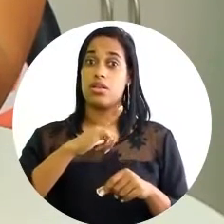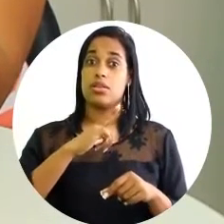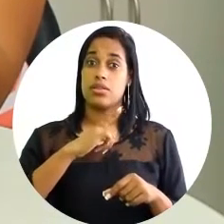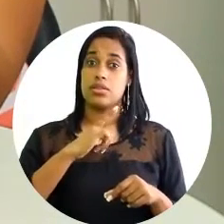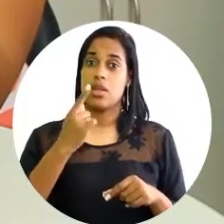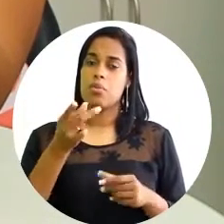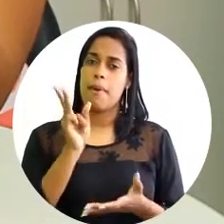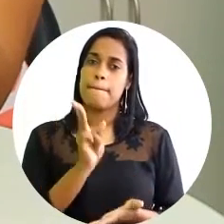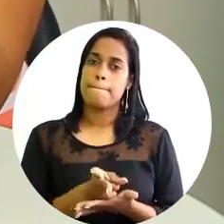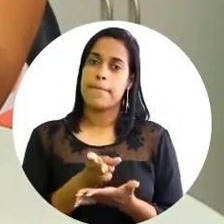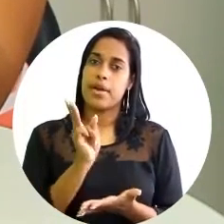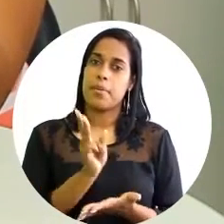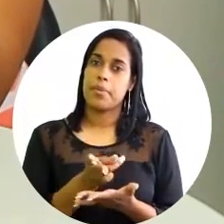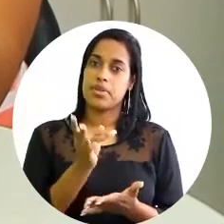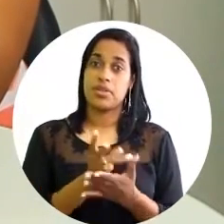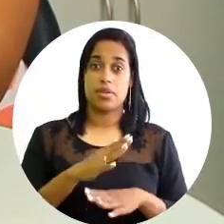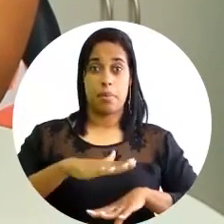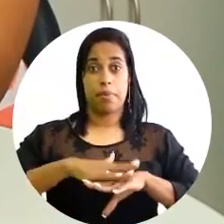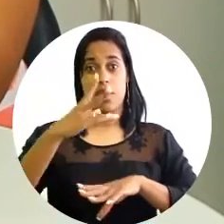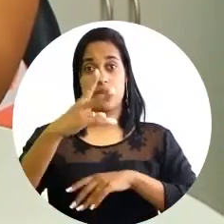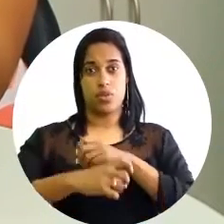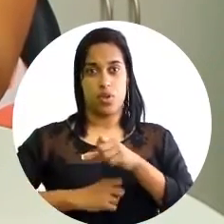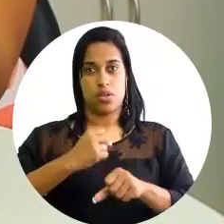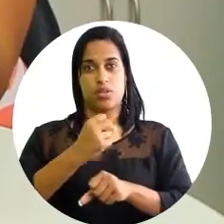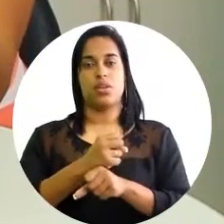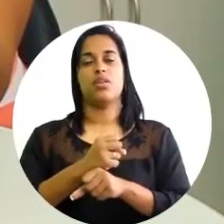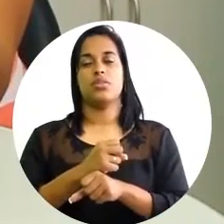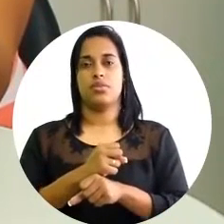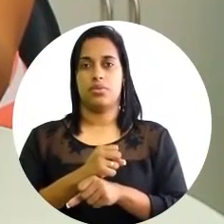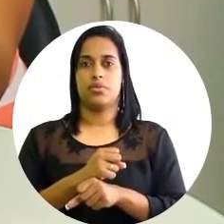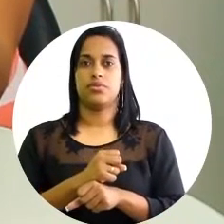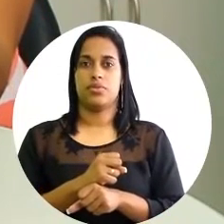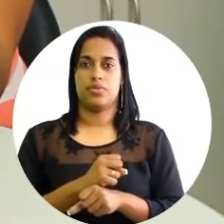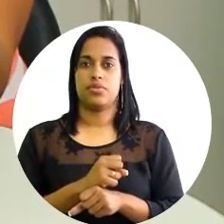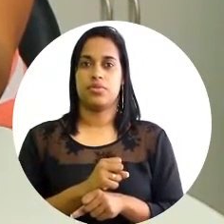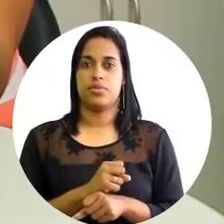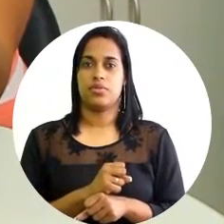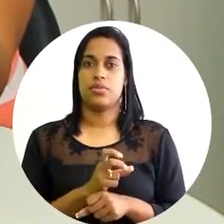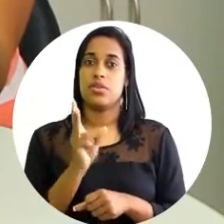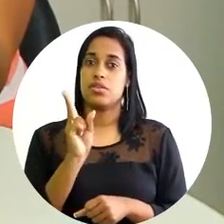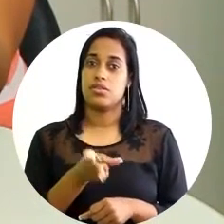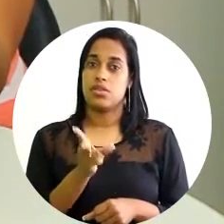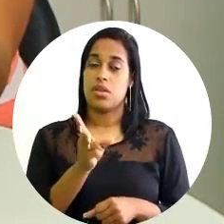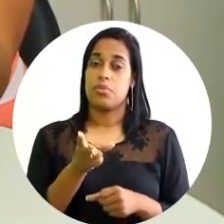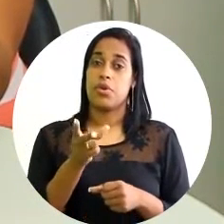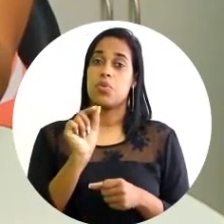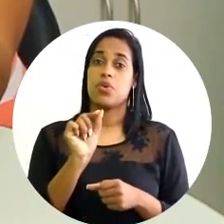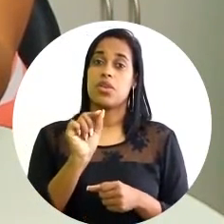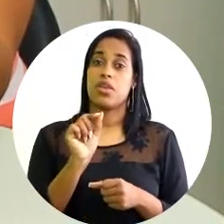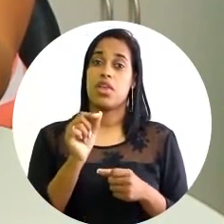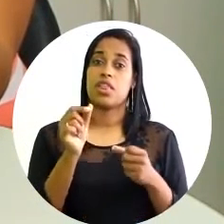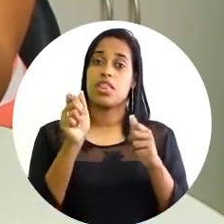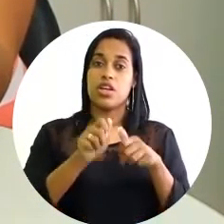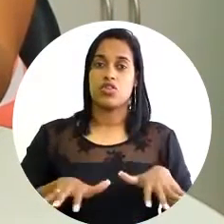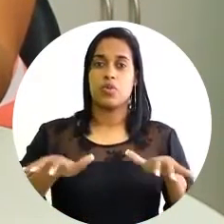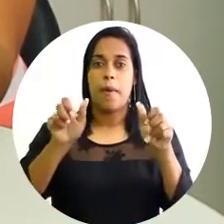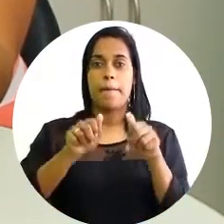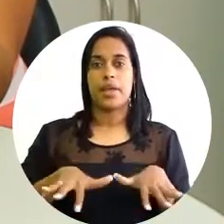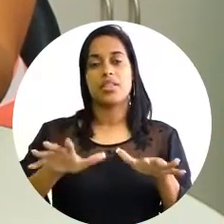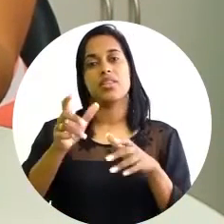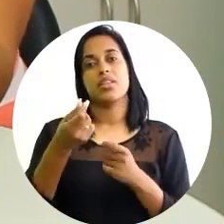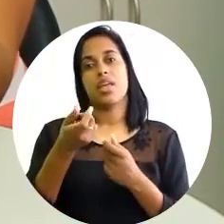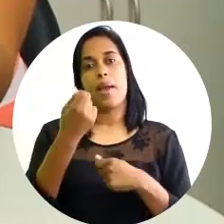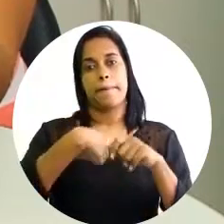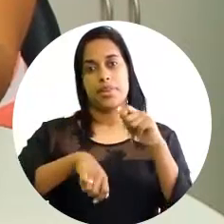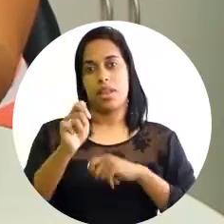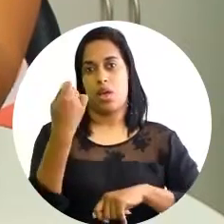ele tem uma permanência por mais de 2 anos. Então, ele classifica como os recursos de despesa